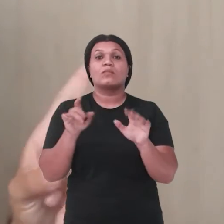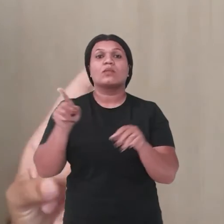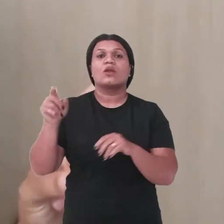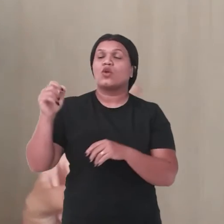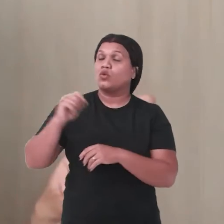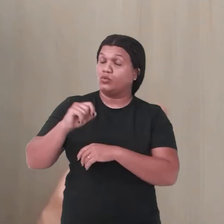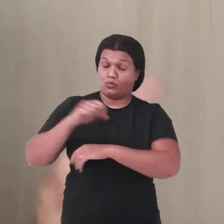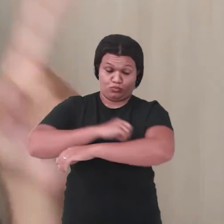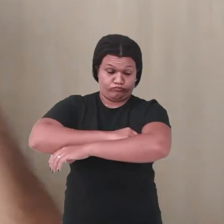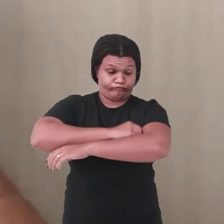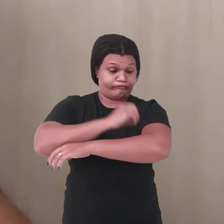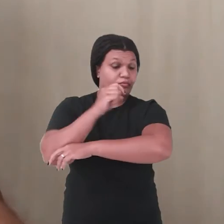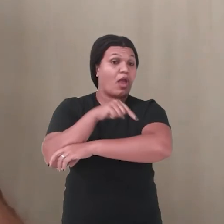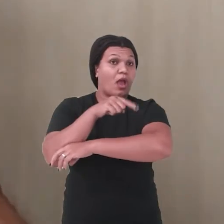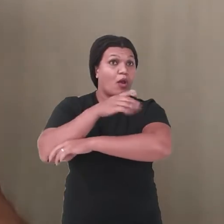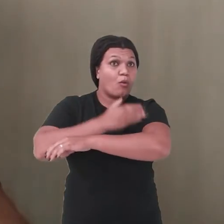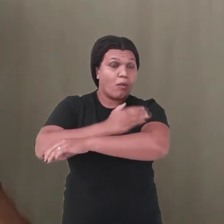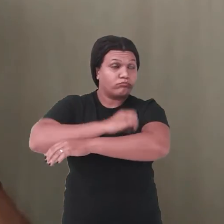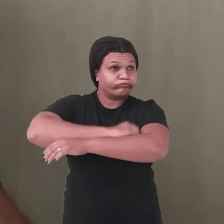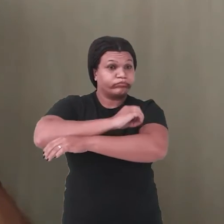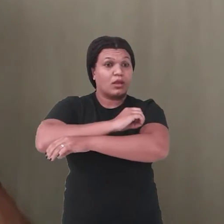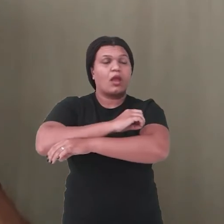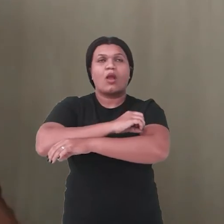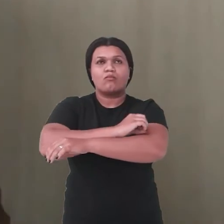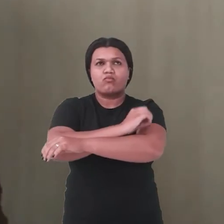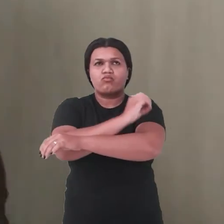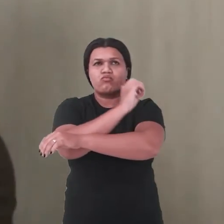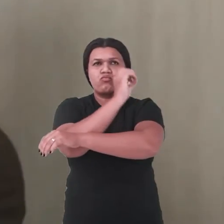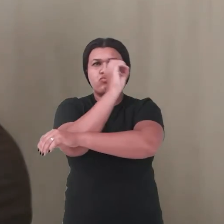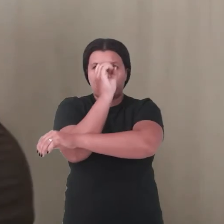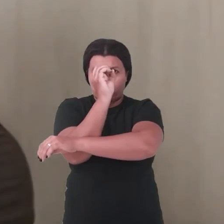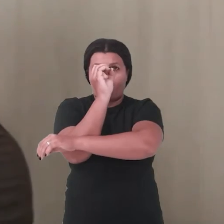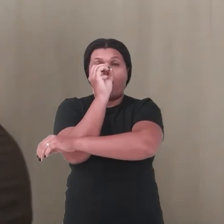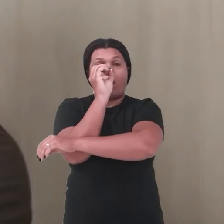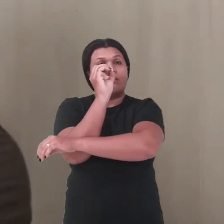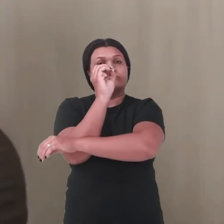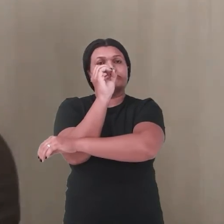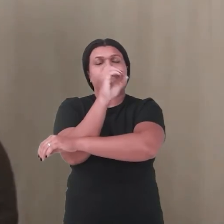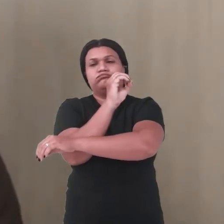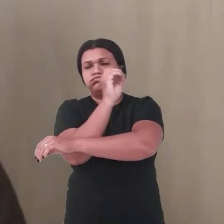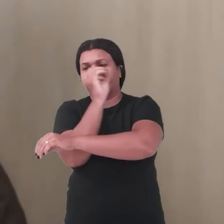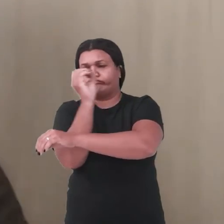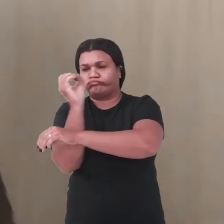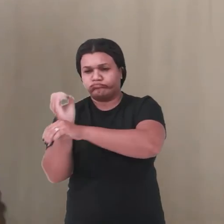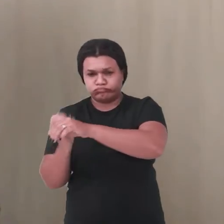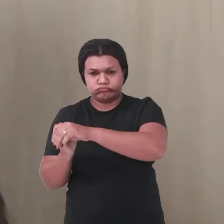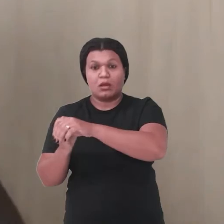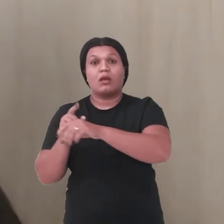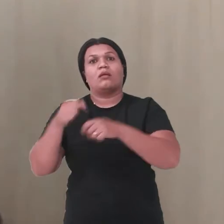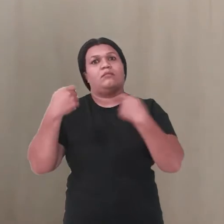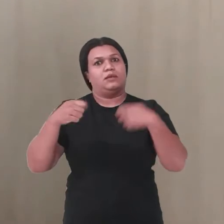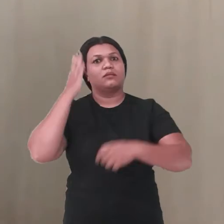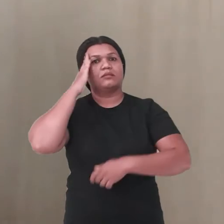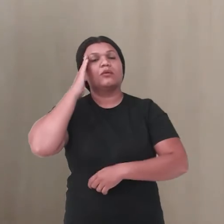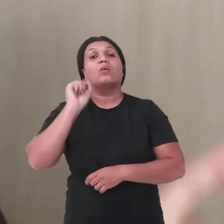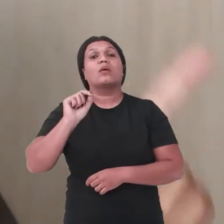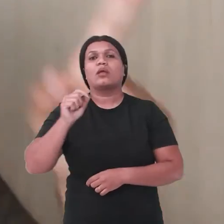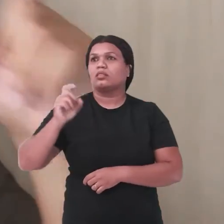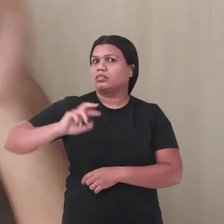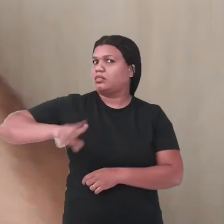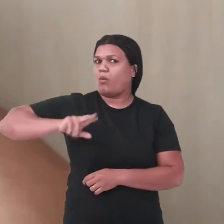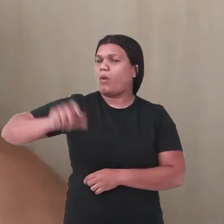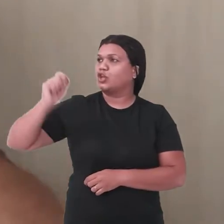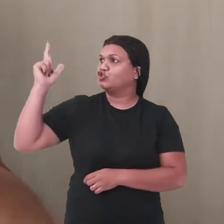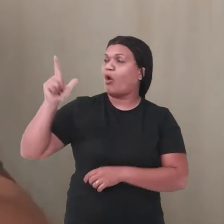Sol nasce de manhã aqui no leste, ou quando meio-dia ele está aqui em cima, ou quando no final da tarde ele está na direção oeste, eu preciso que vocês entendam que não é